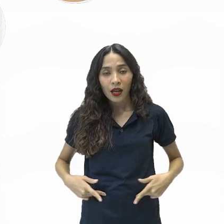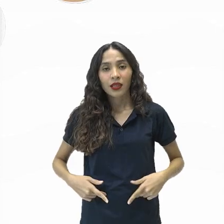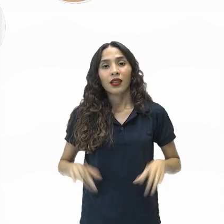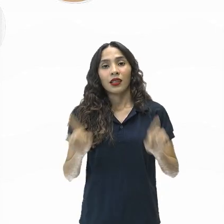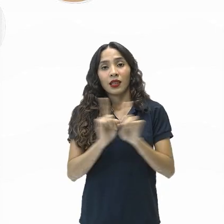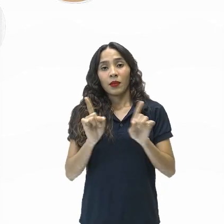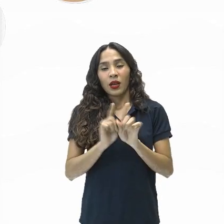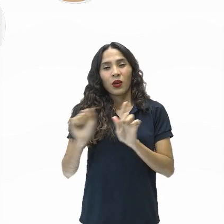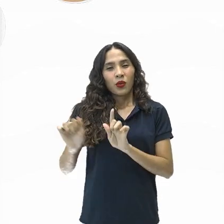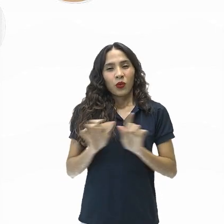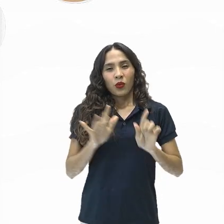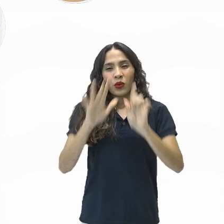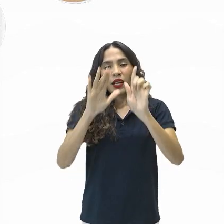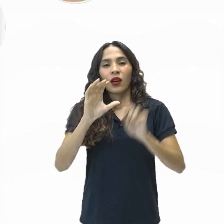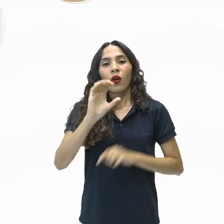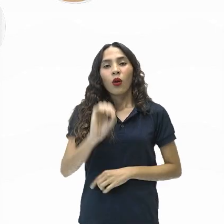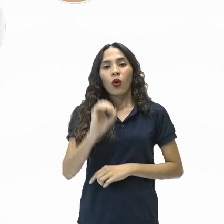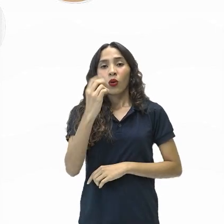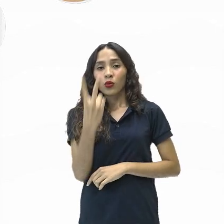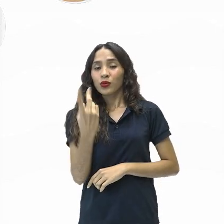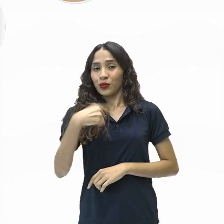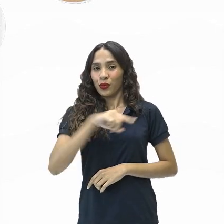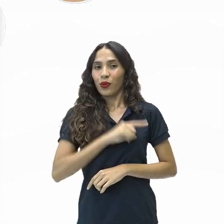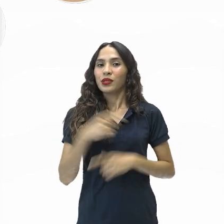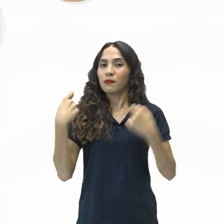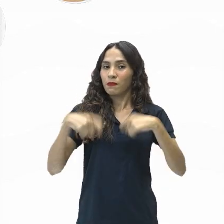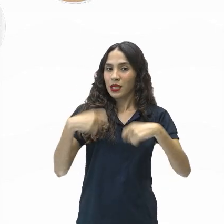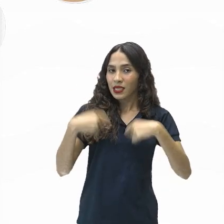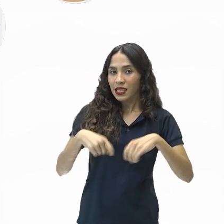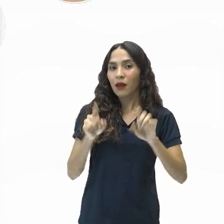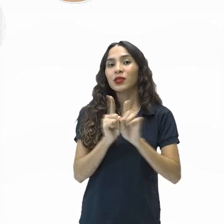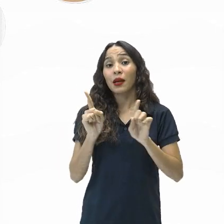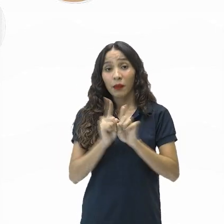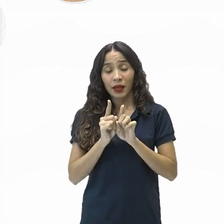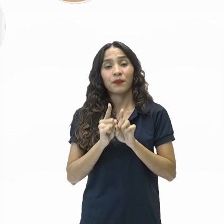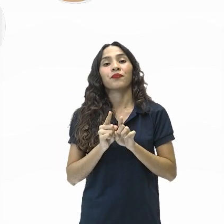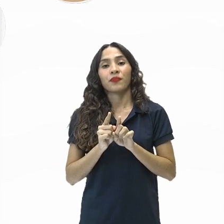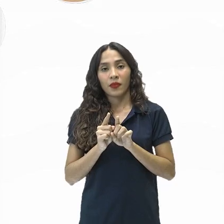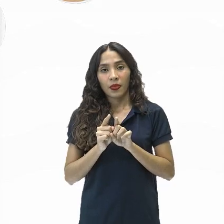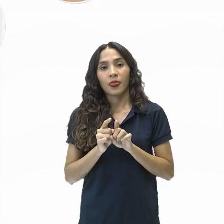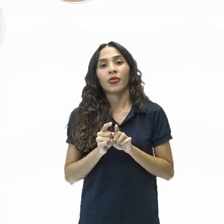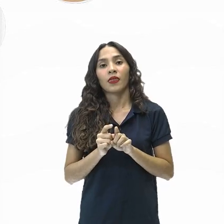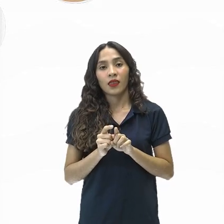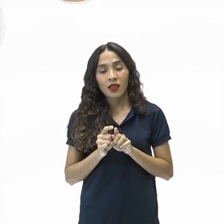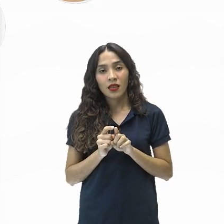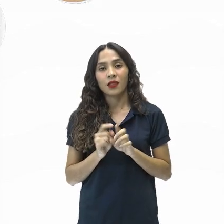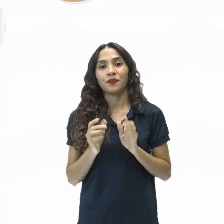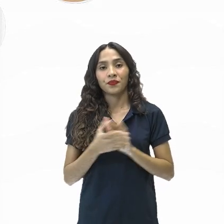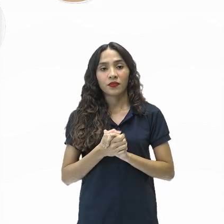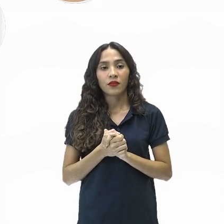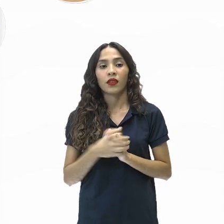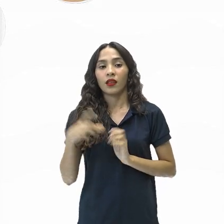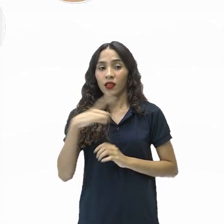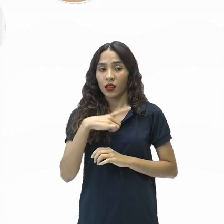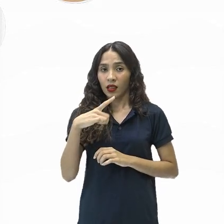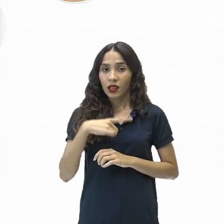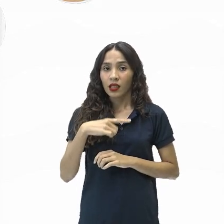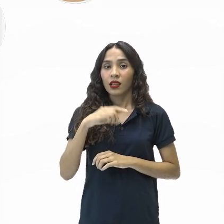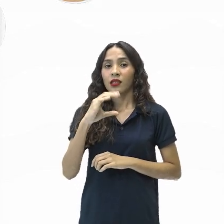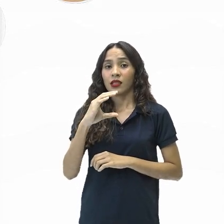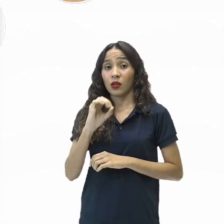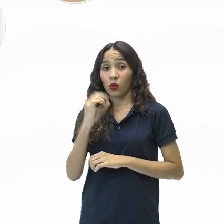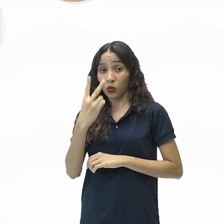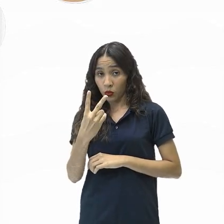O gás oxigênio ali, ó, que nós precisamos, os seres vivos precisam inserir ali o gás oxigênio nos